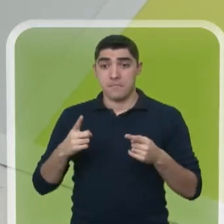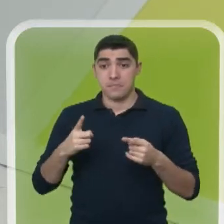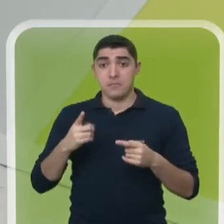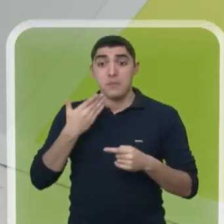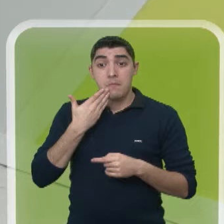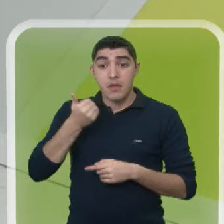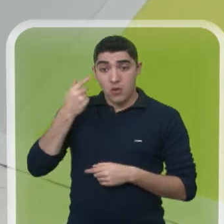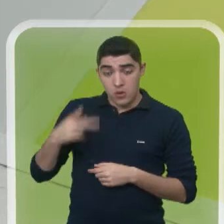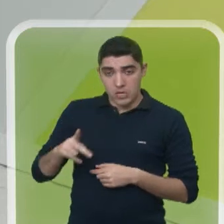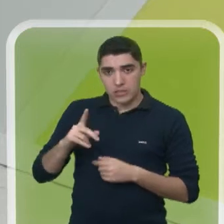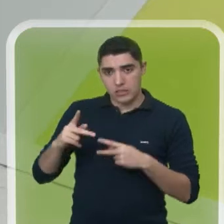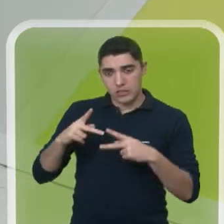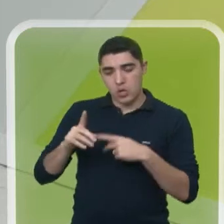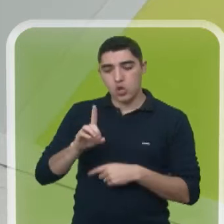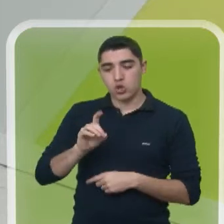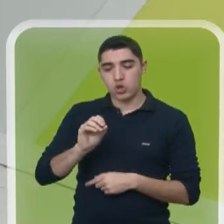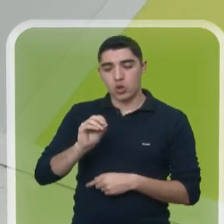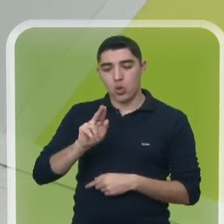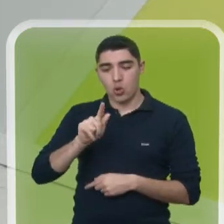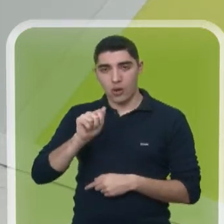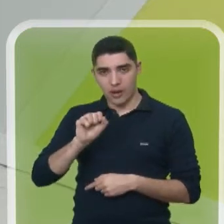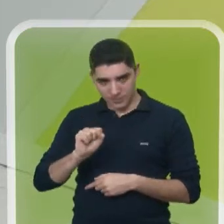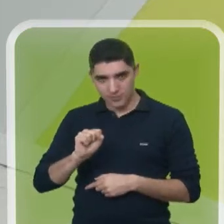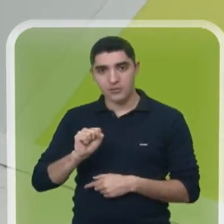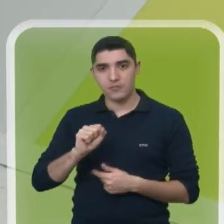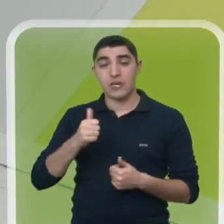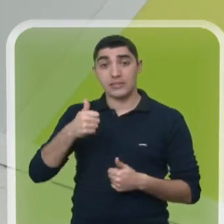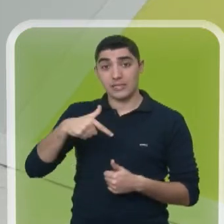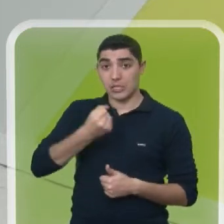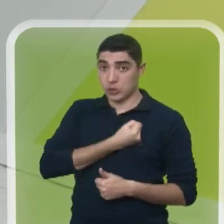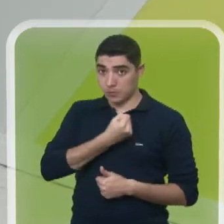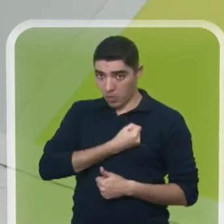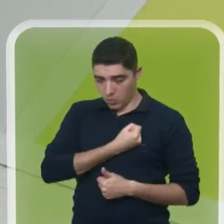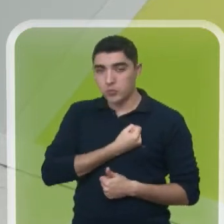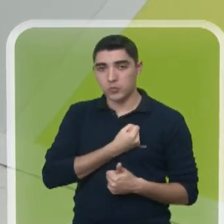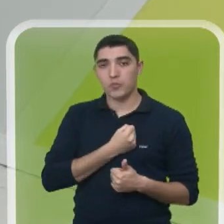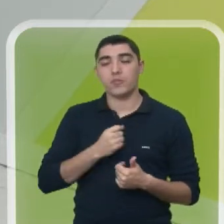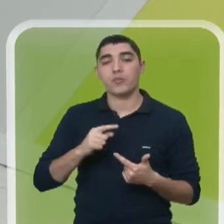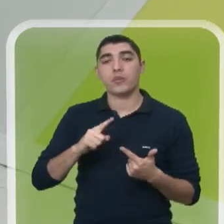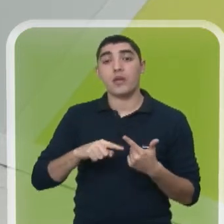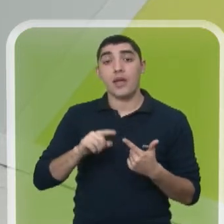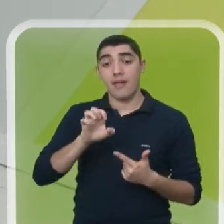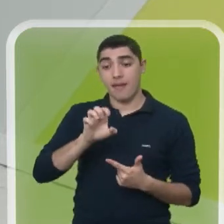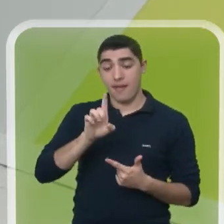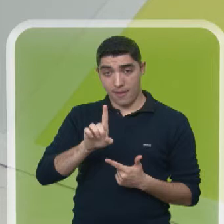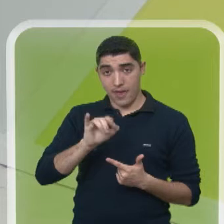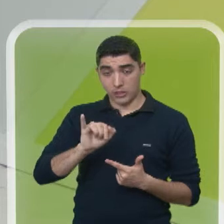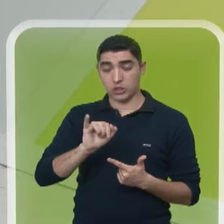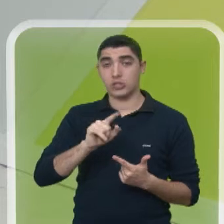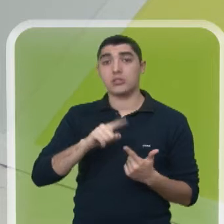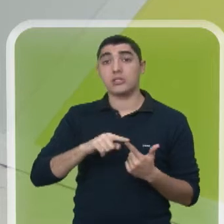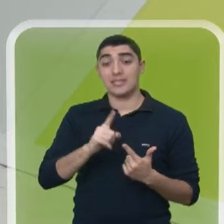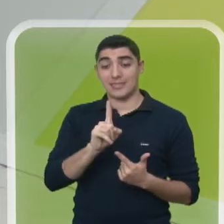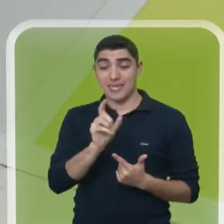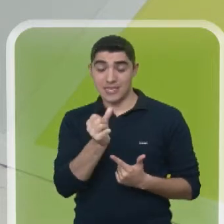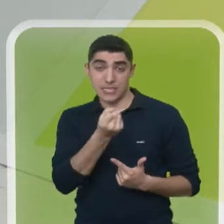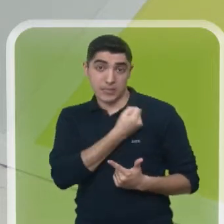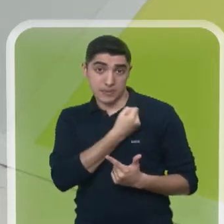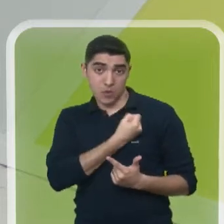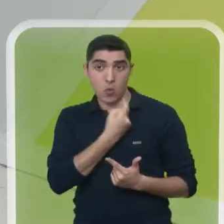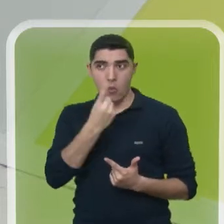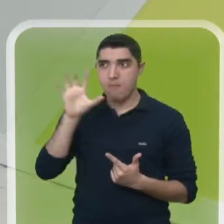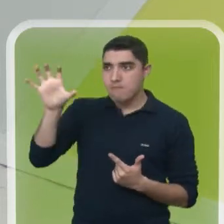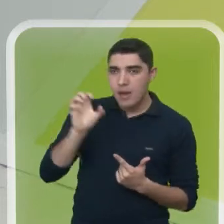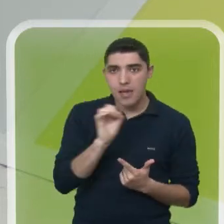do São José: Douglas Nunes, 17 pontos, 13 rebotes, double-double para ele, nenhuma assistência. Ed, 16 pontos, 1 rebote e